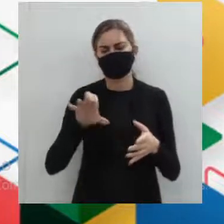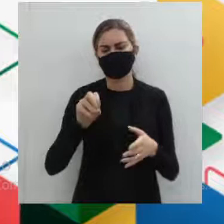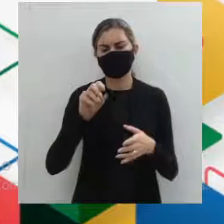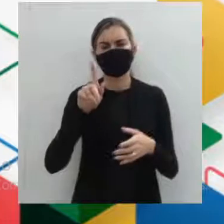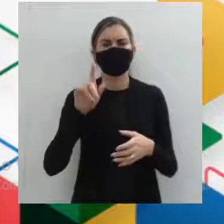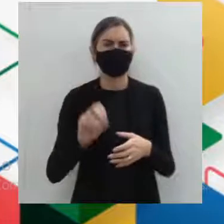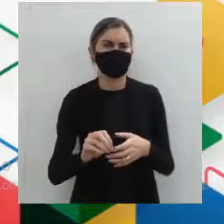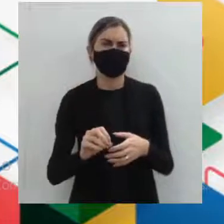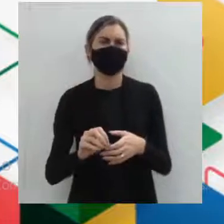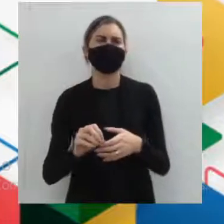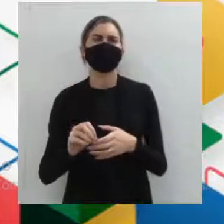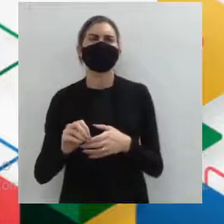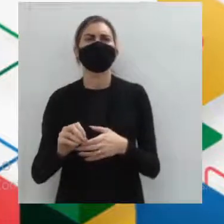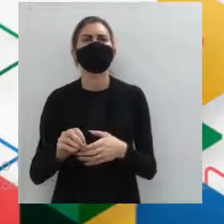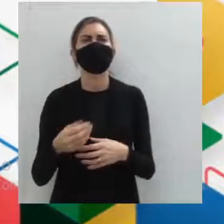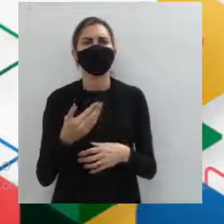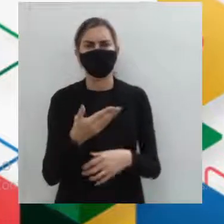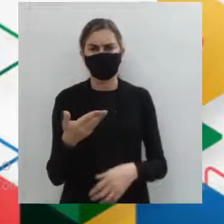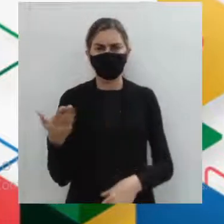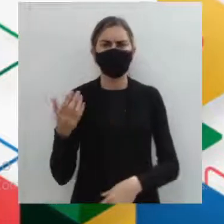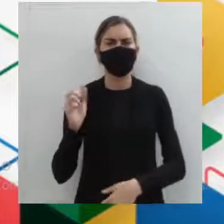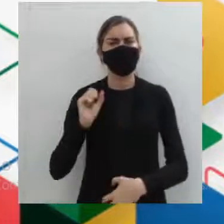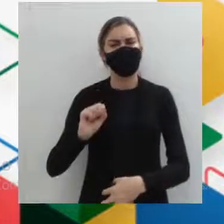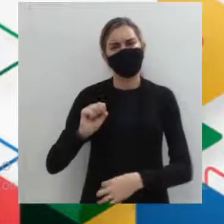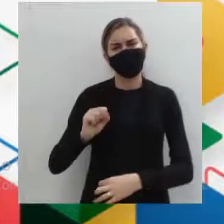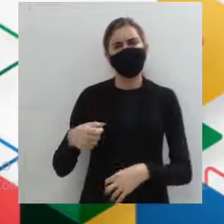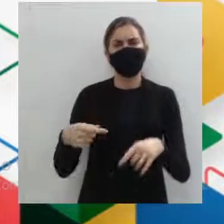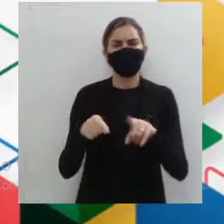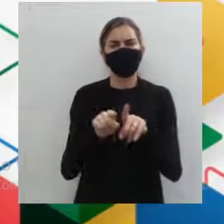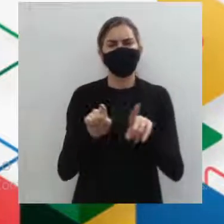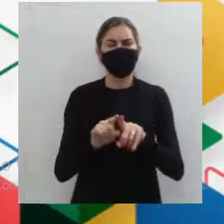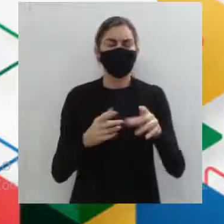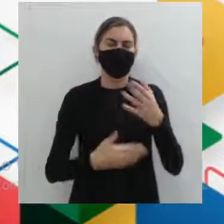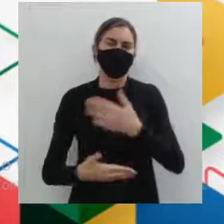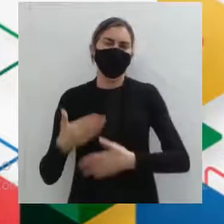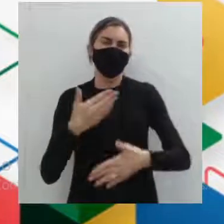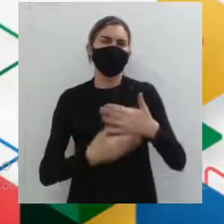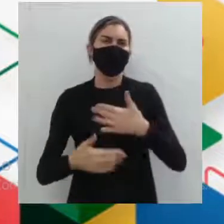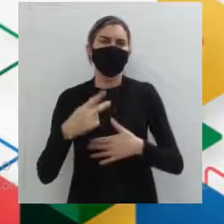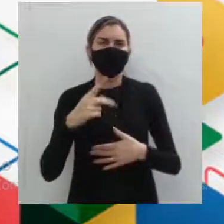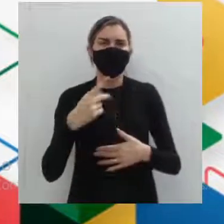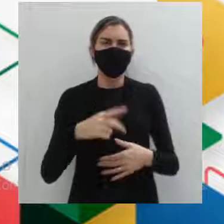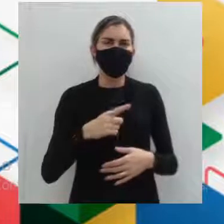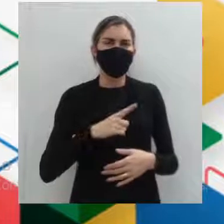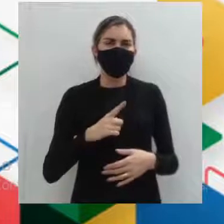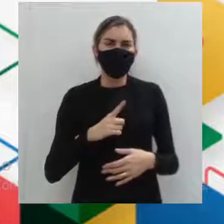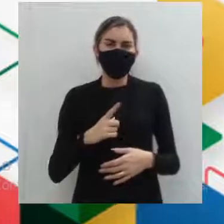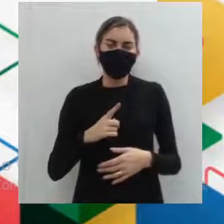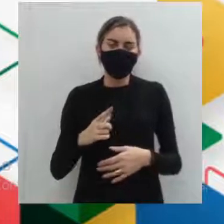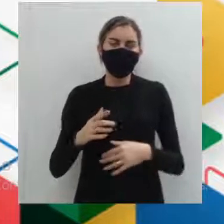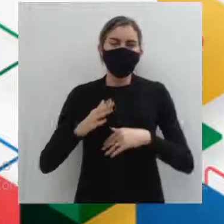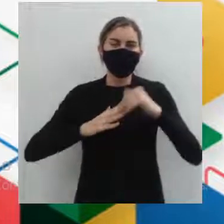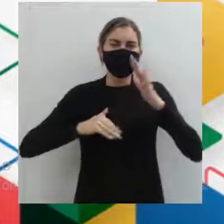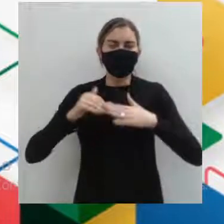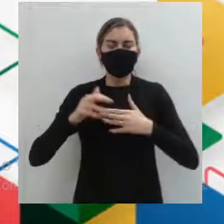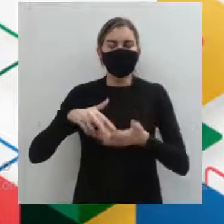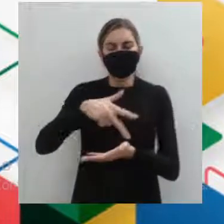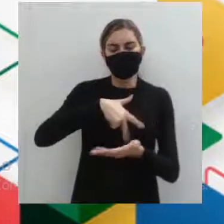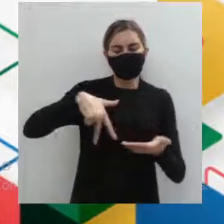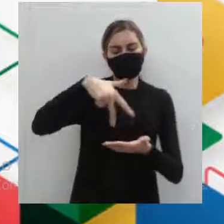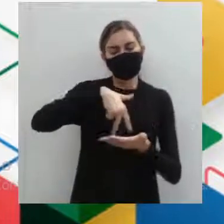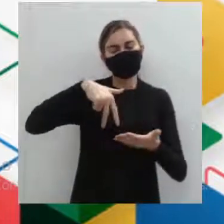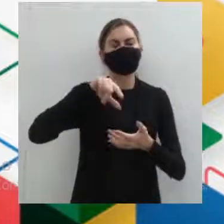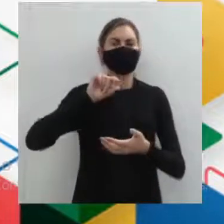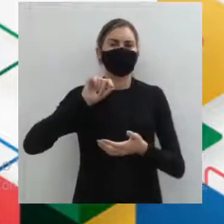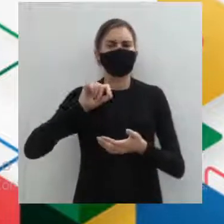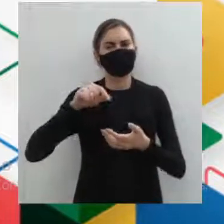também. E a gente pode também ver a relação que ela tem com a prática da dança. Mas o que é dança, professor?